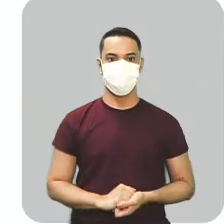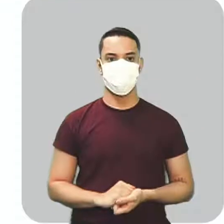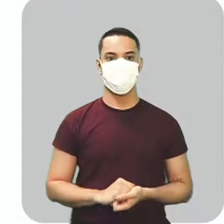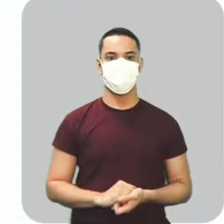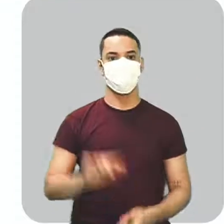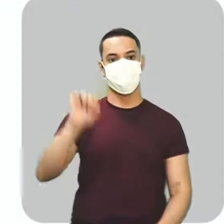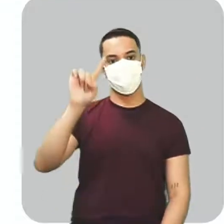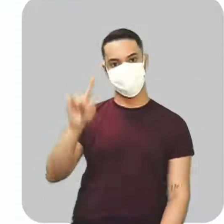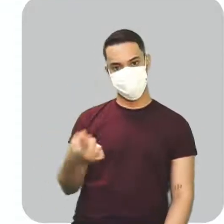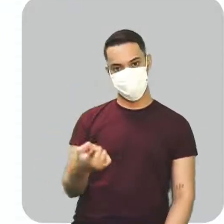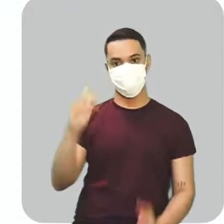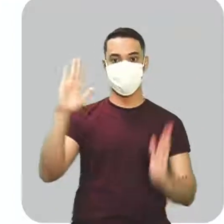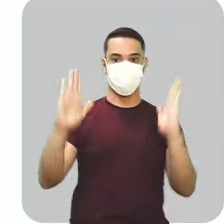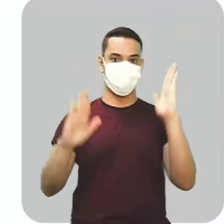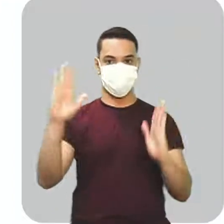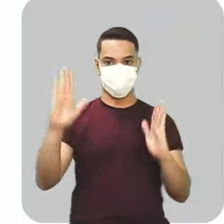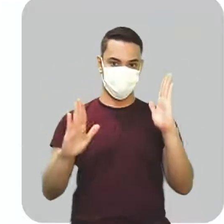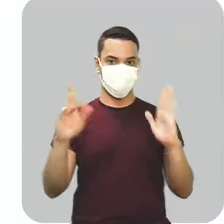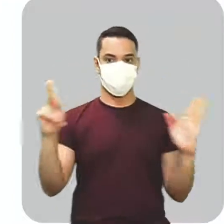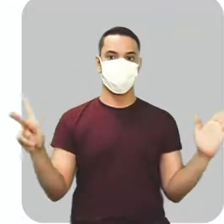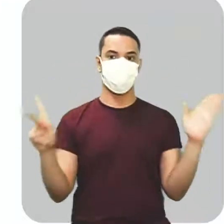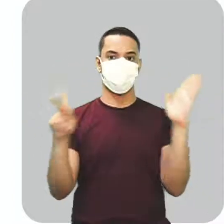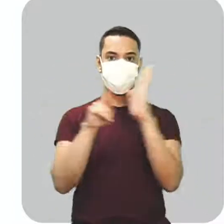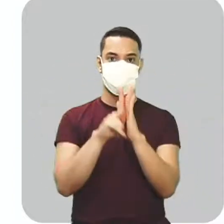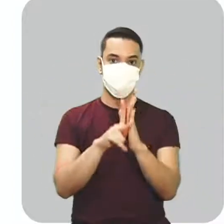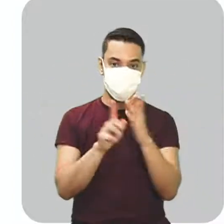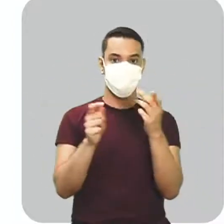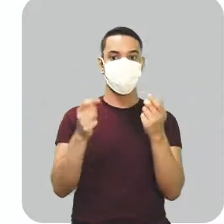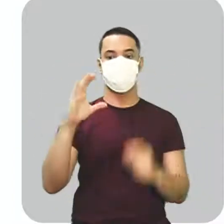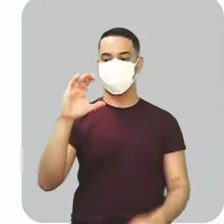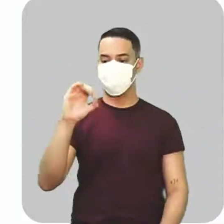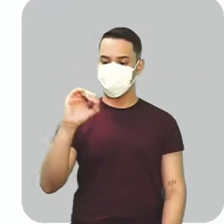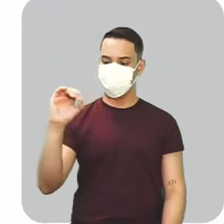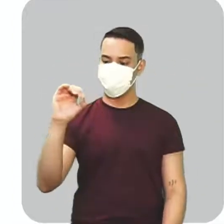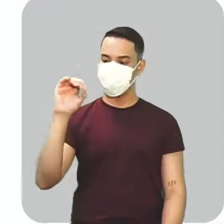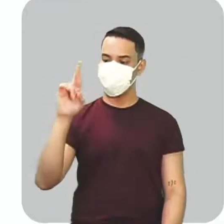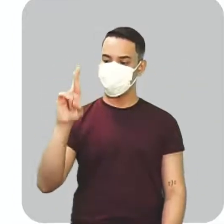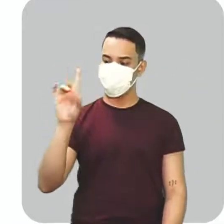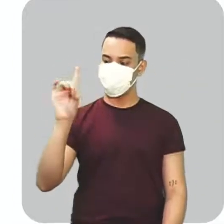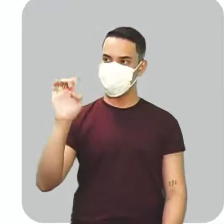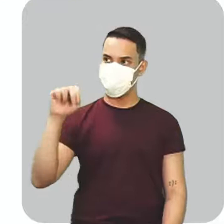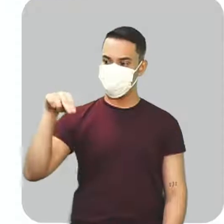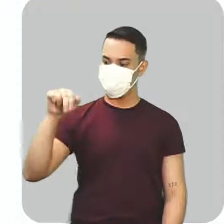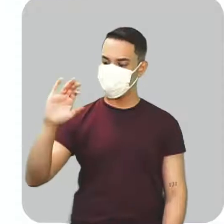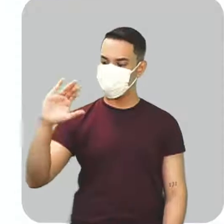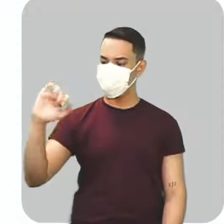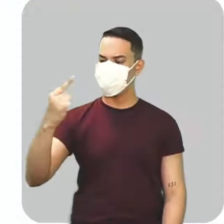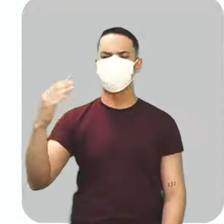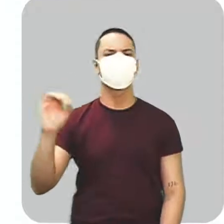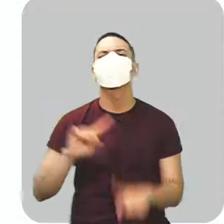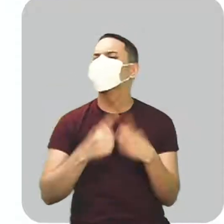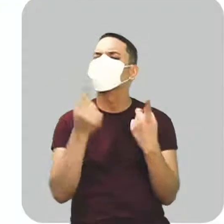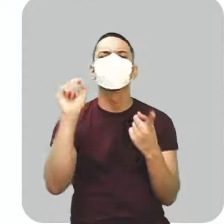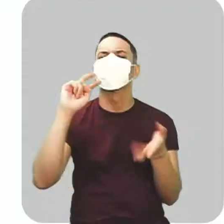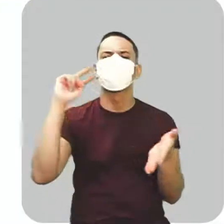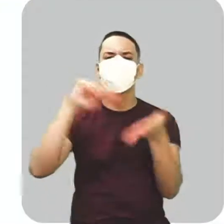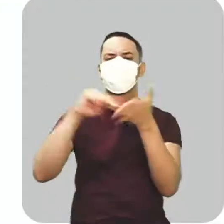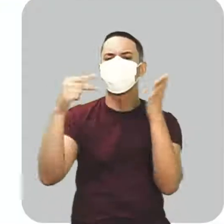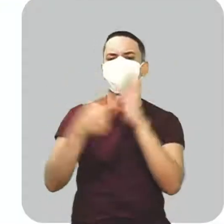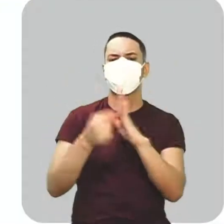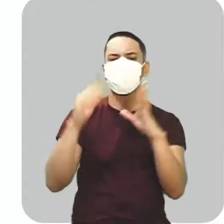A vírgula e o período composto por coordenação. Ai, professora, o que é um período composto